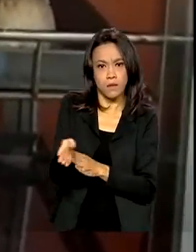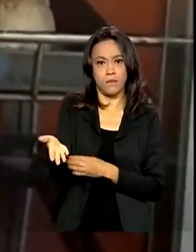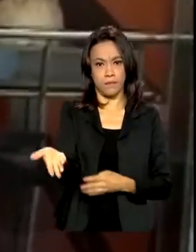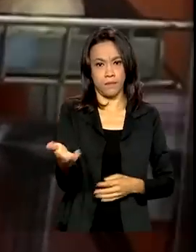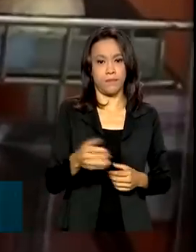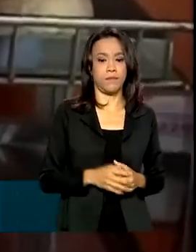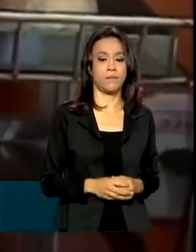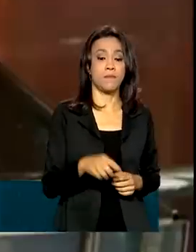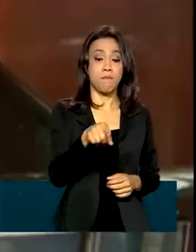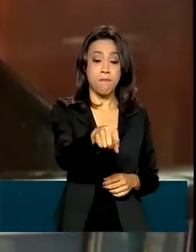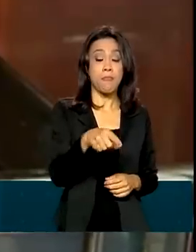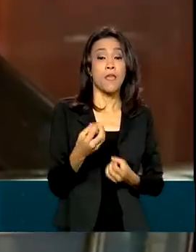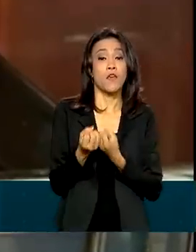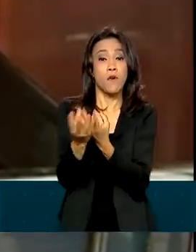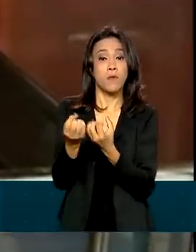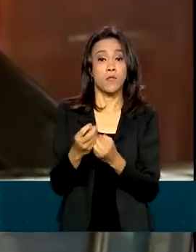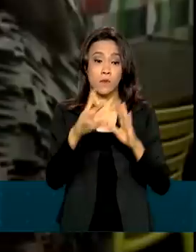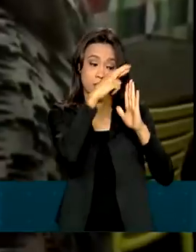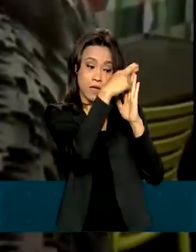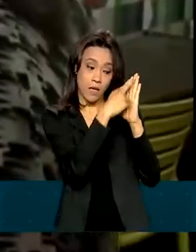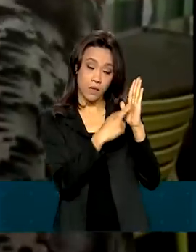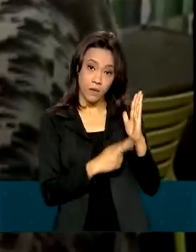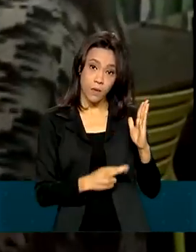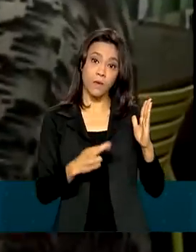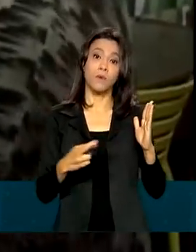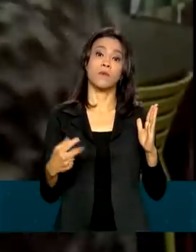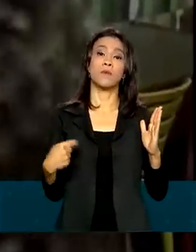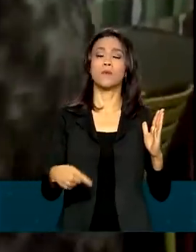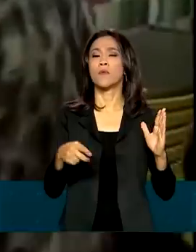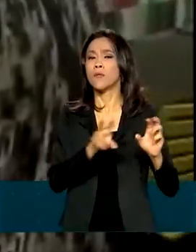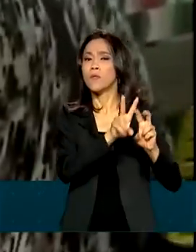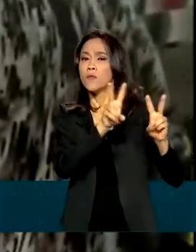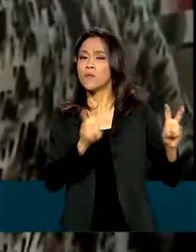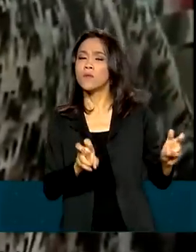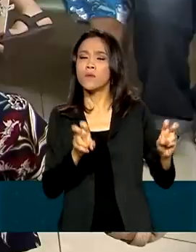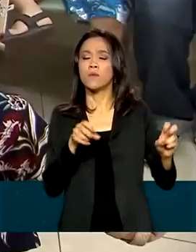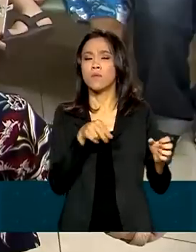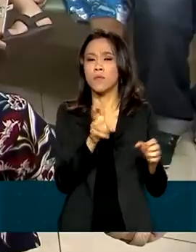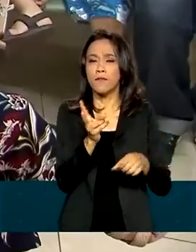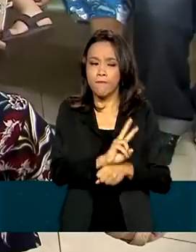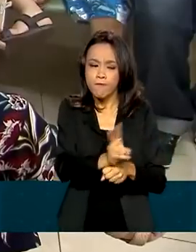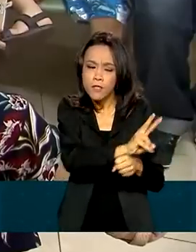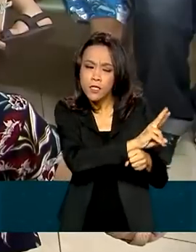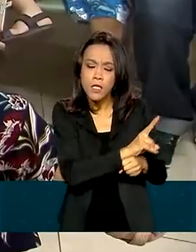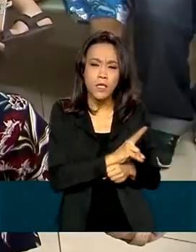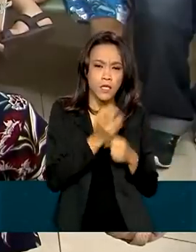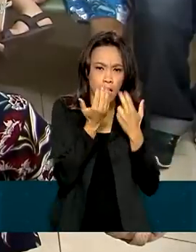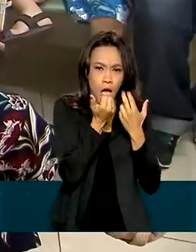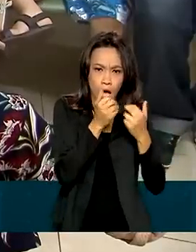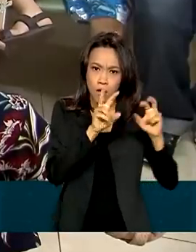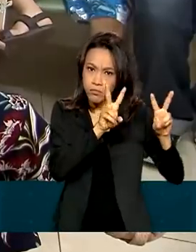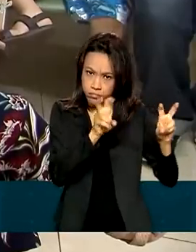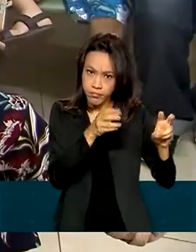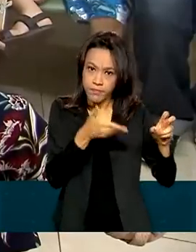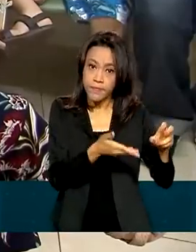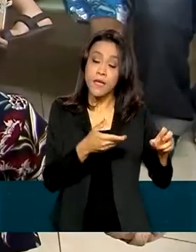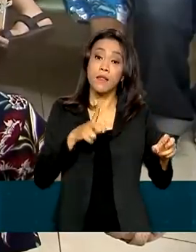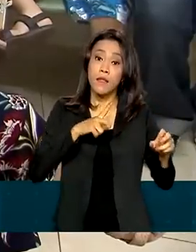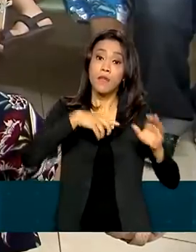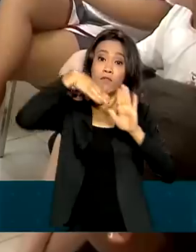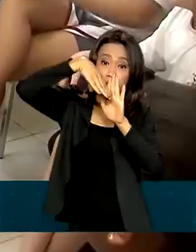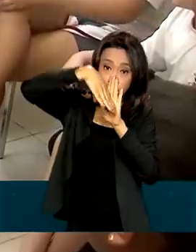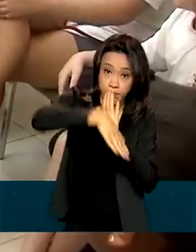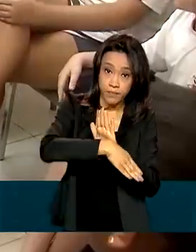Dados do relatório público do Sistema Nacional de Vigilância Alimentar e Nutricional revelam que houve uma queda em relação a